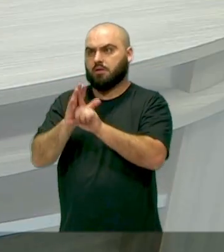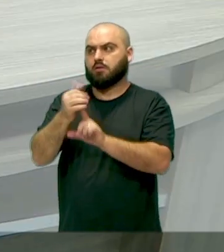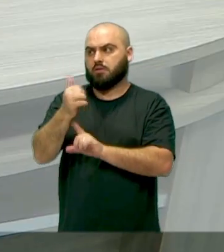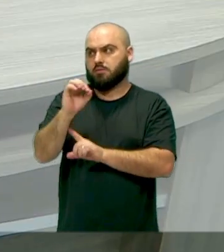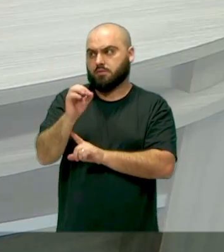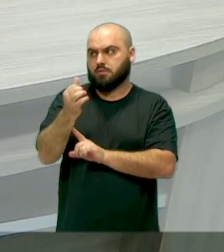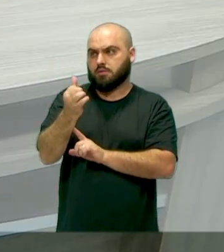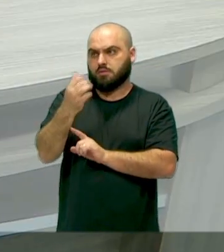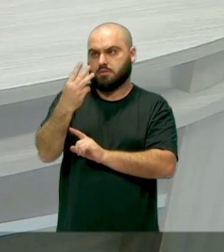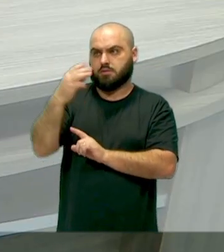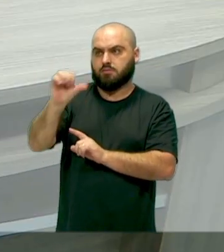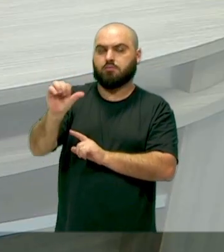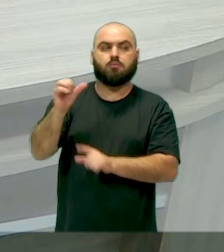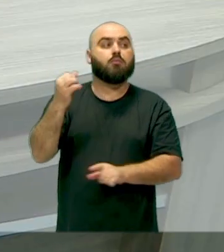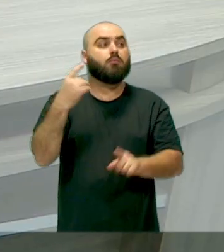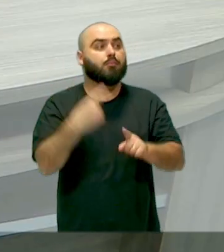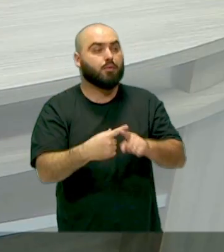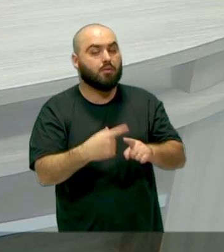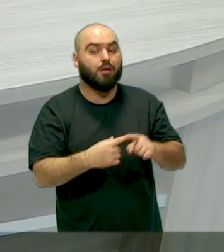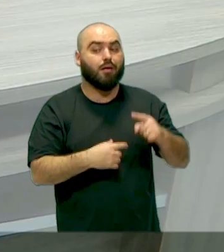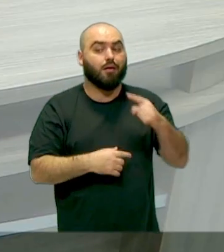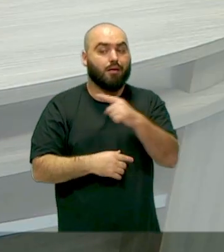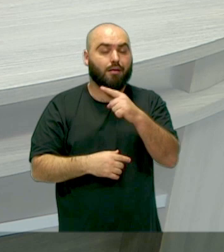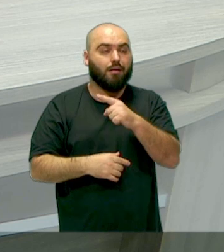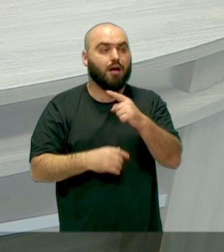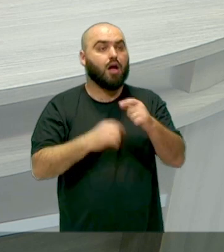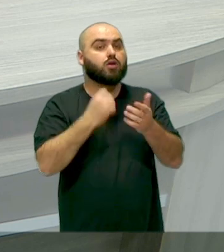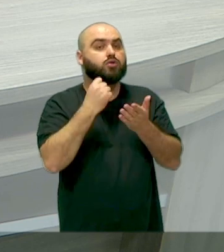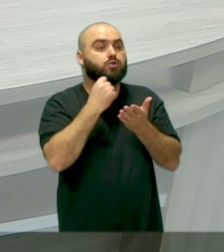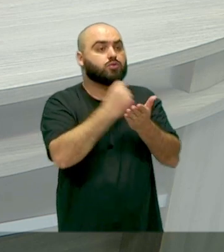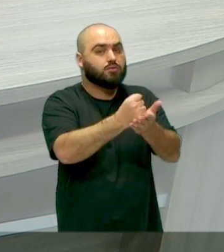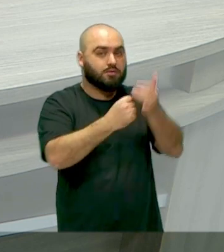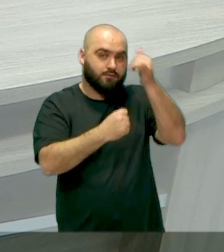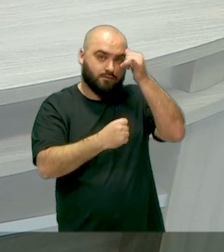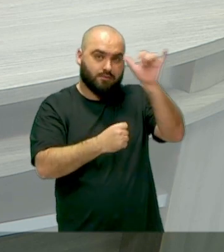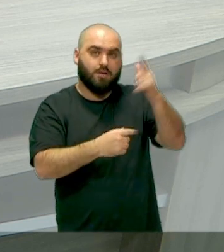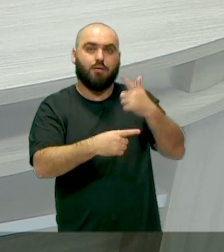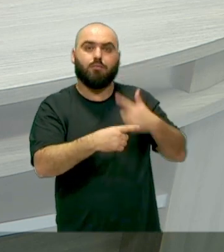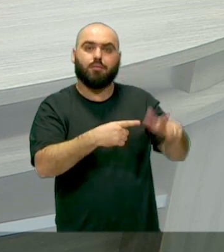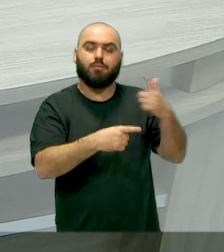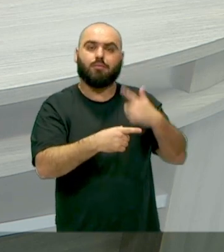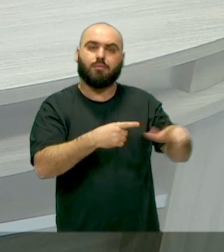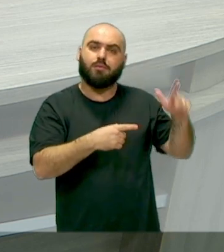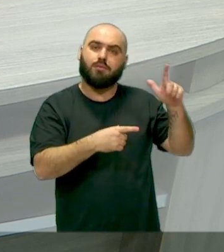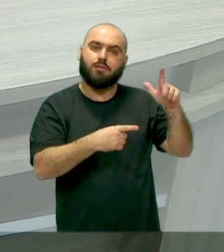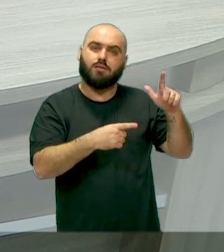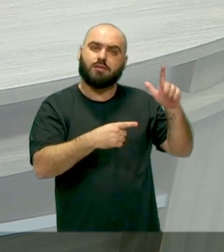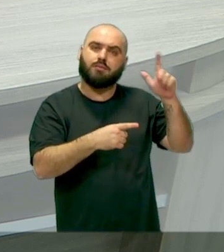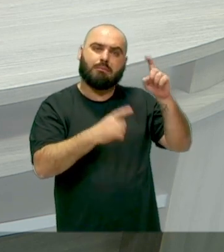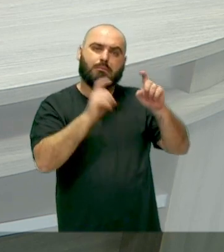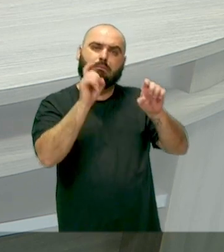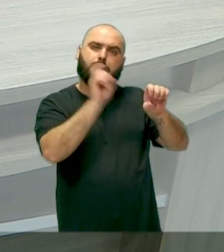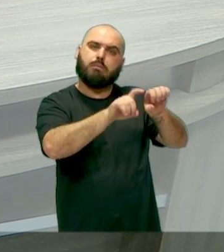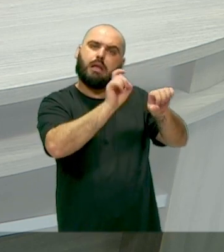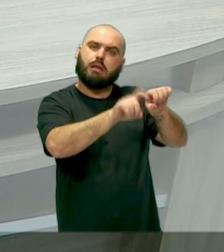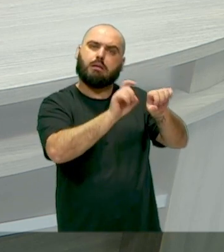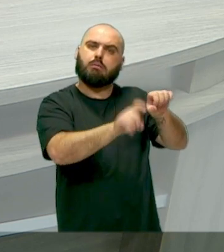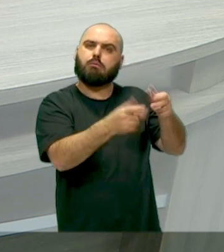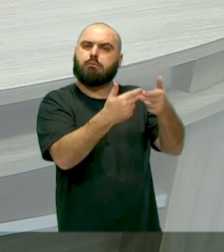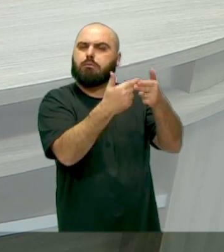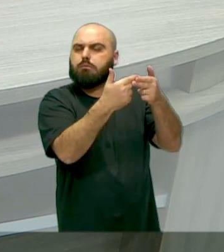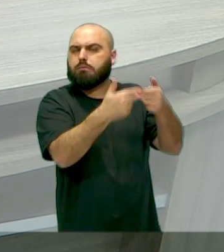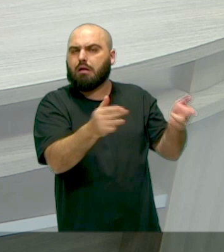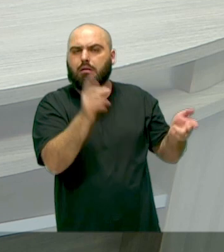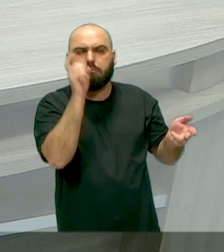10.639, né? Por quê? Porque isso ajuda a desconstruir uma porção de mitos de que